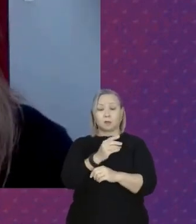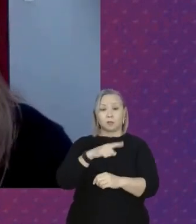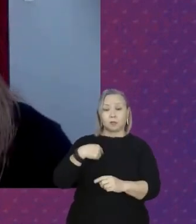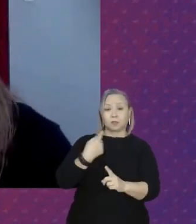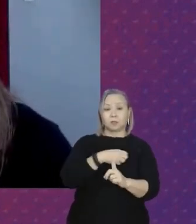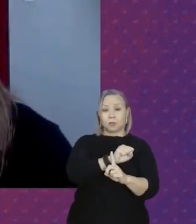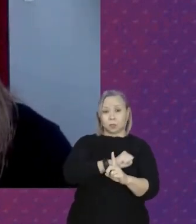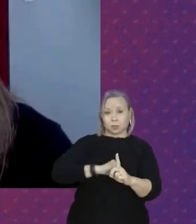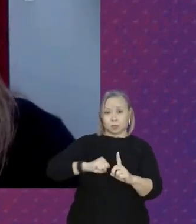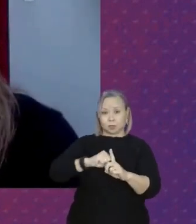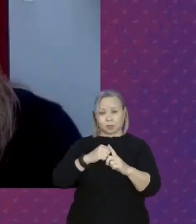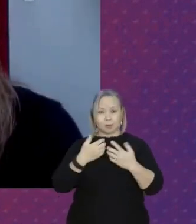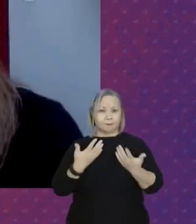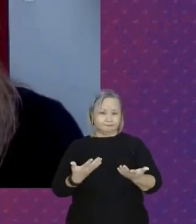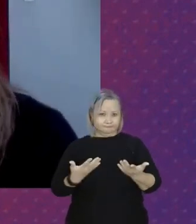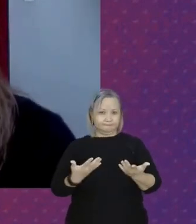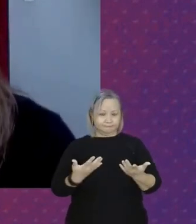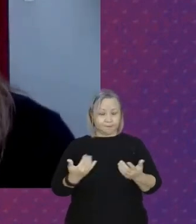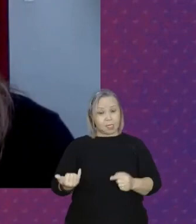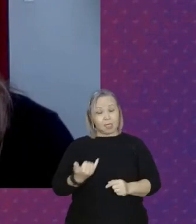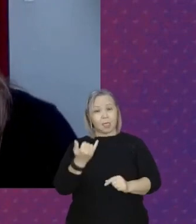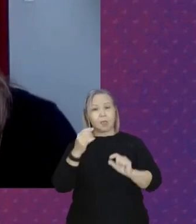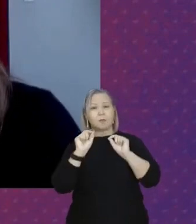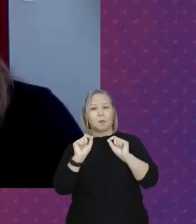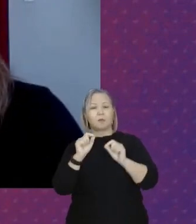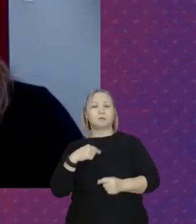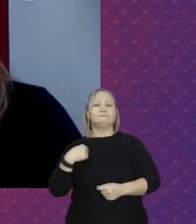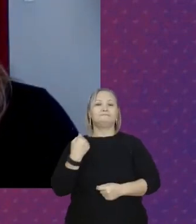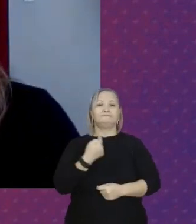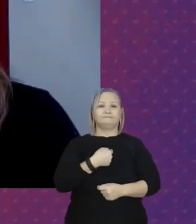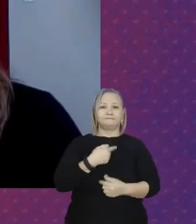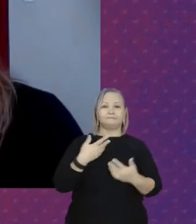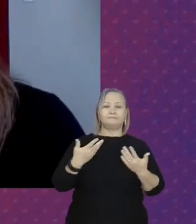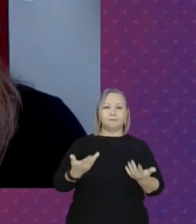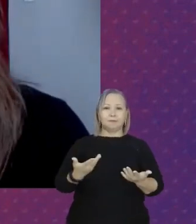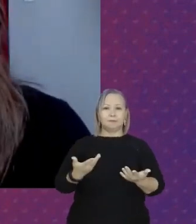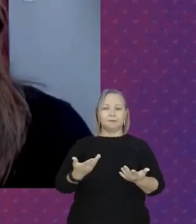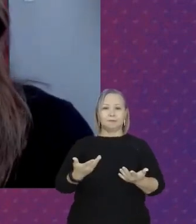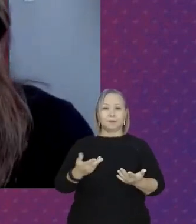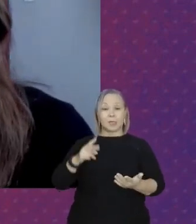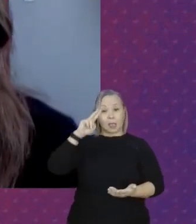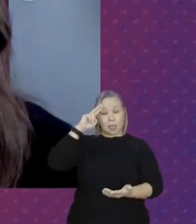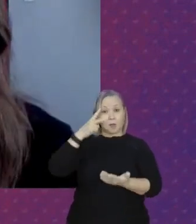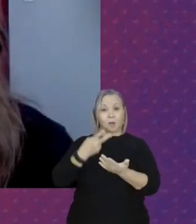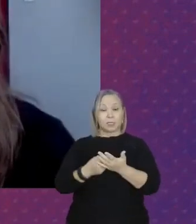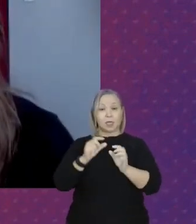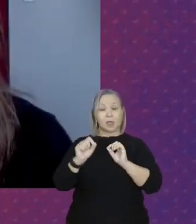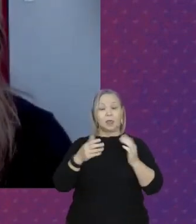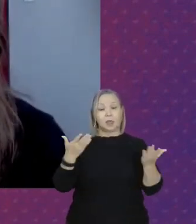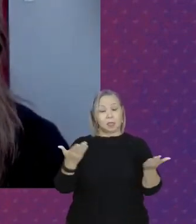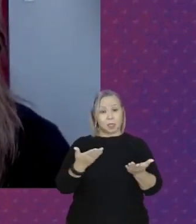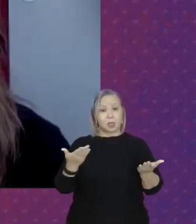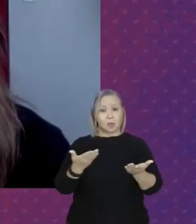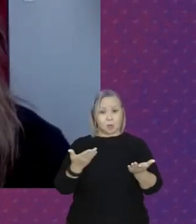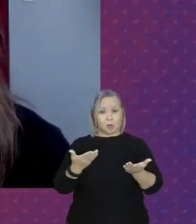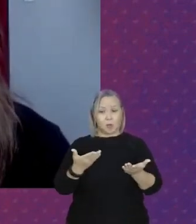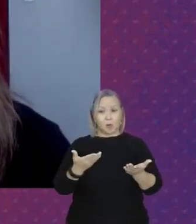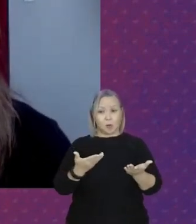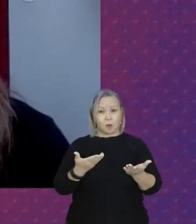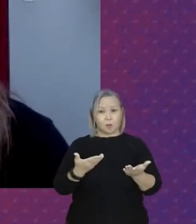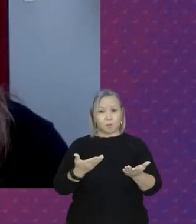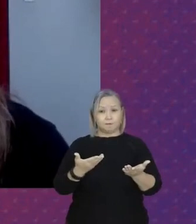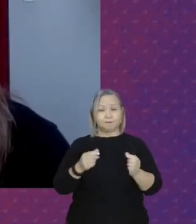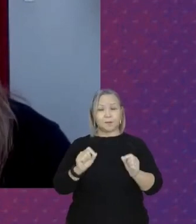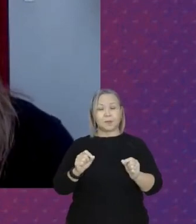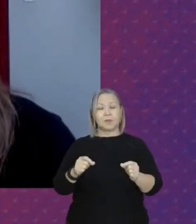sociedade. É importante a gente considerar assim, que hoje em dia, e muito também devido